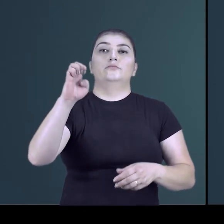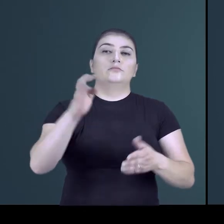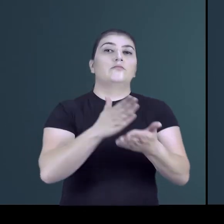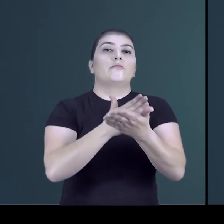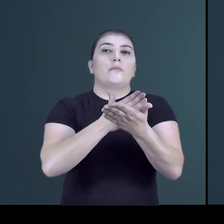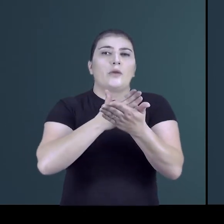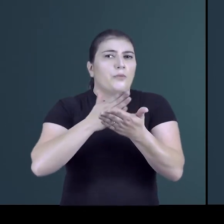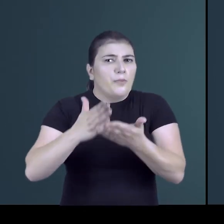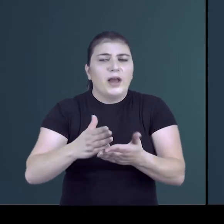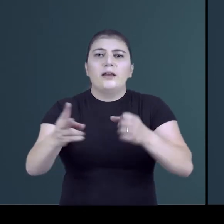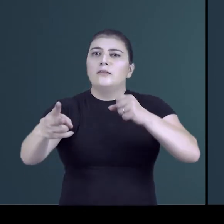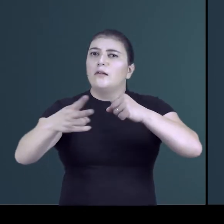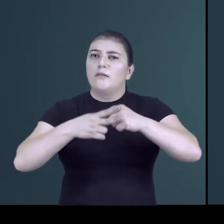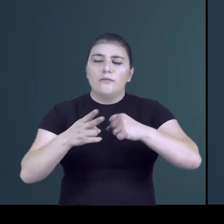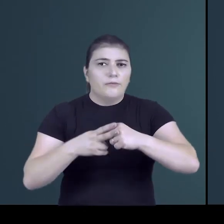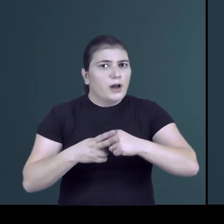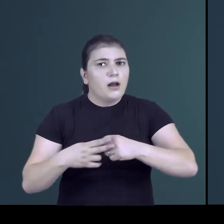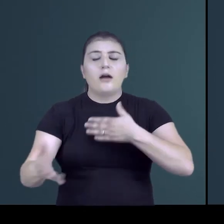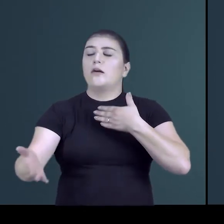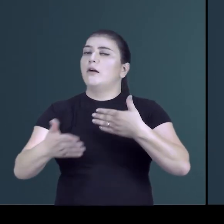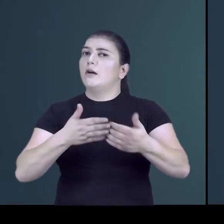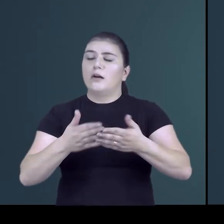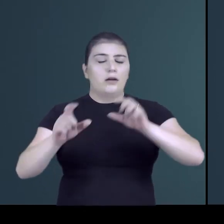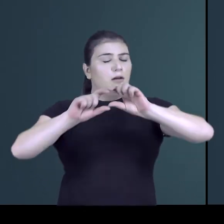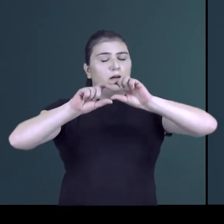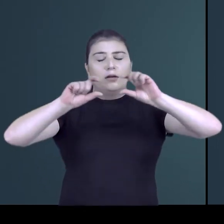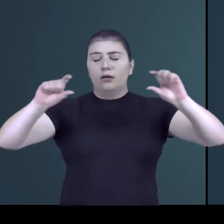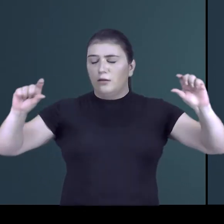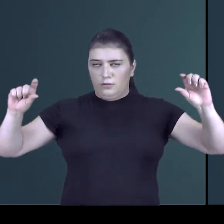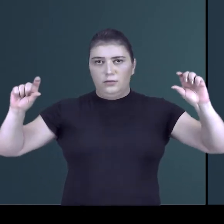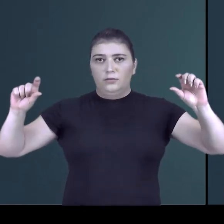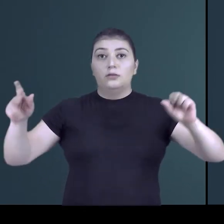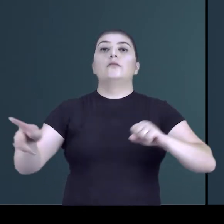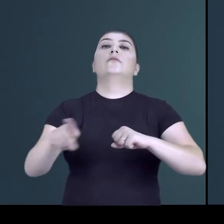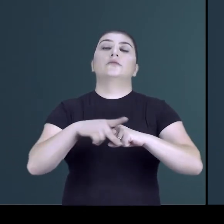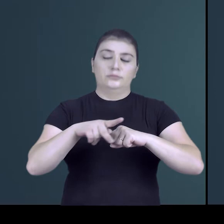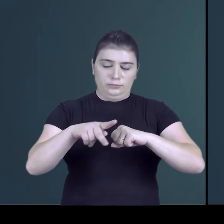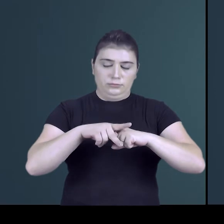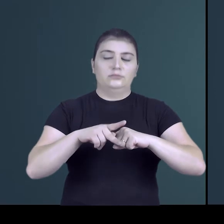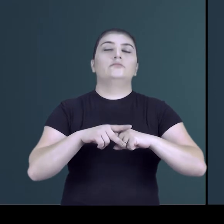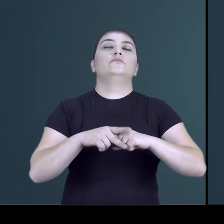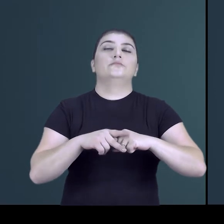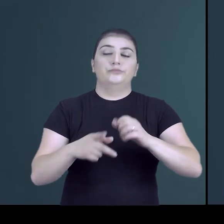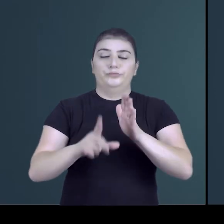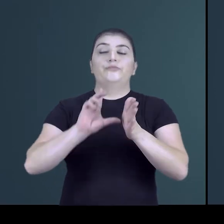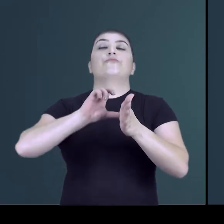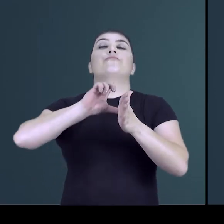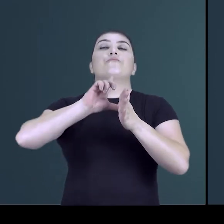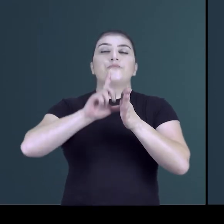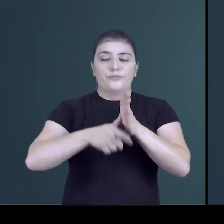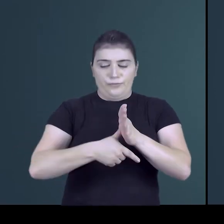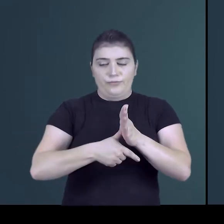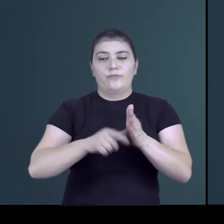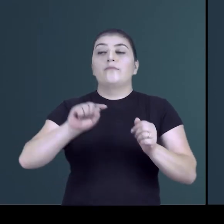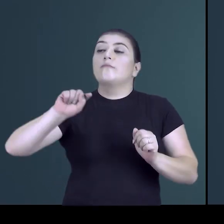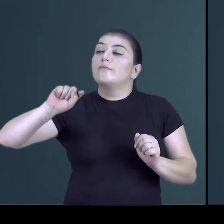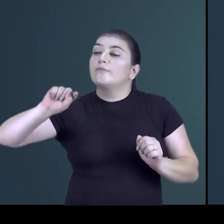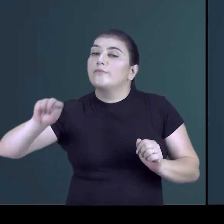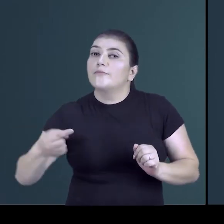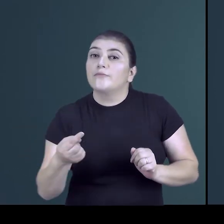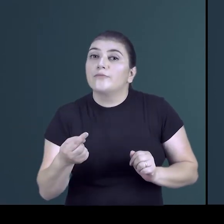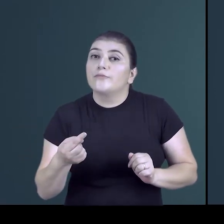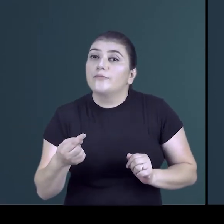qualquer coisa, qualquer período, qualquer oração ou texto, os pronomes sempre depois, seguidos de